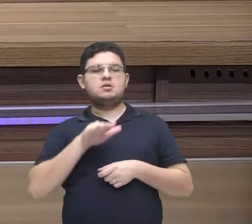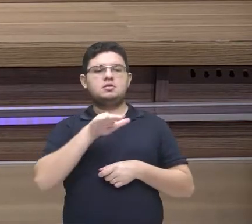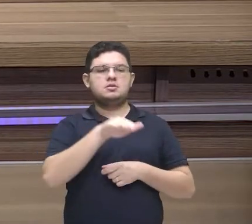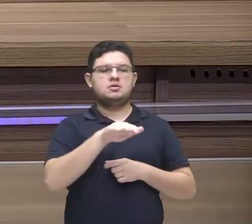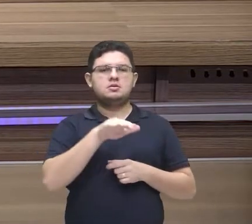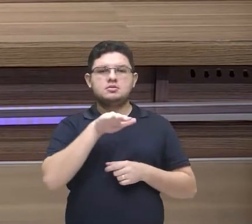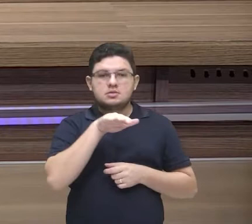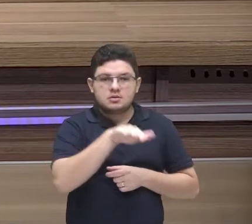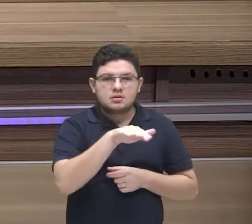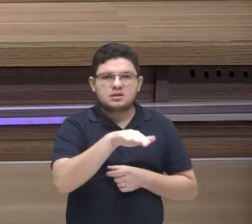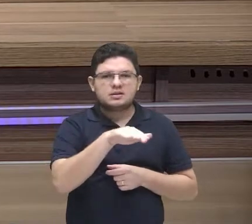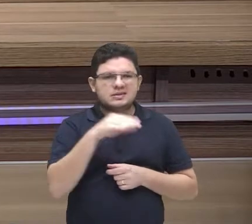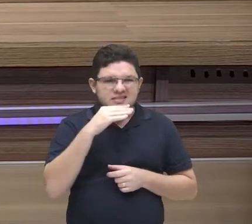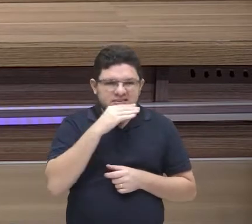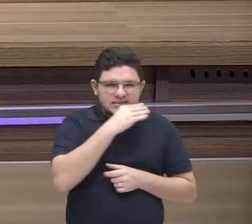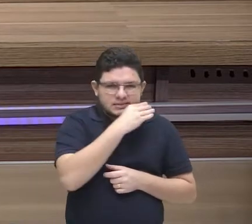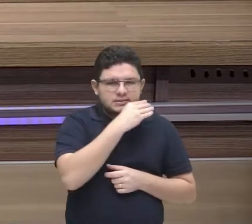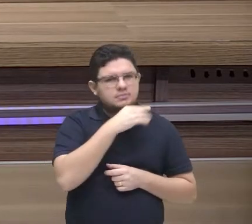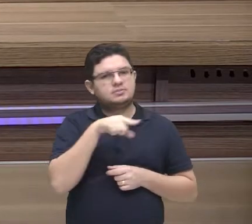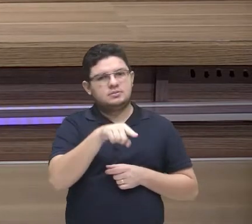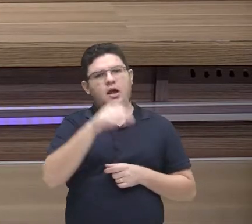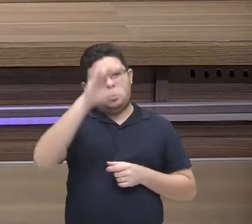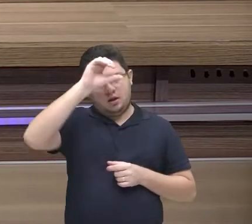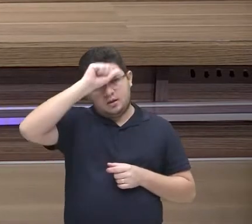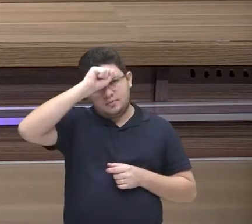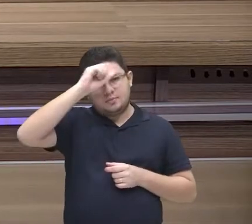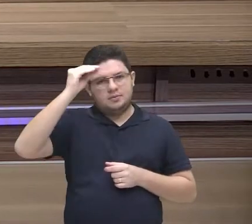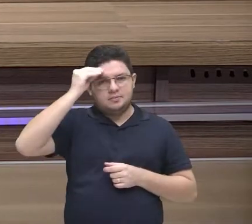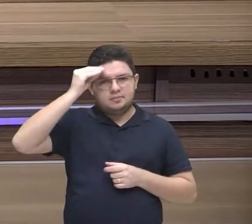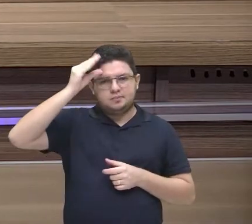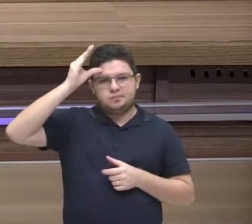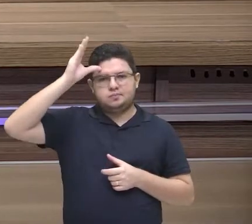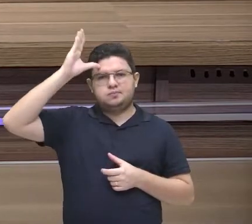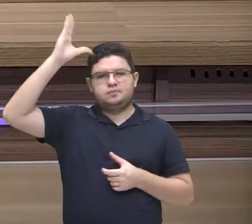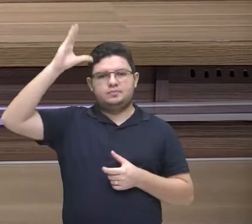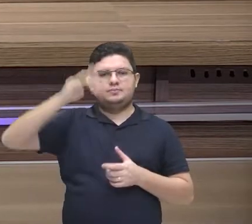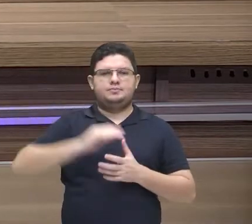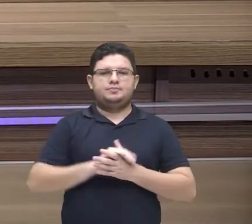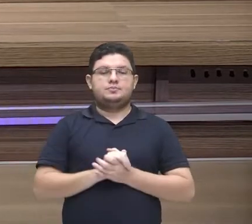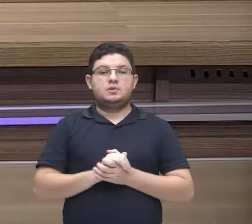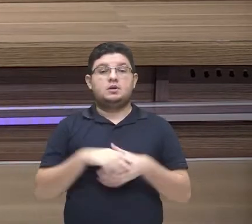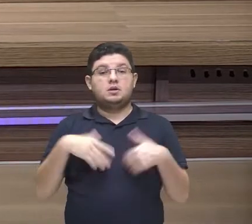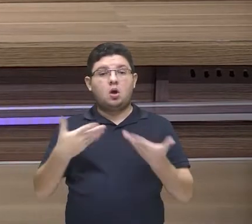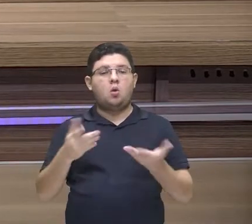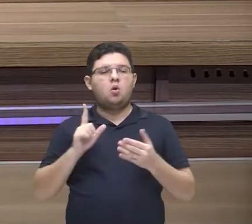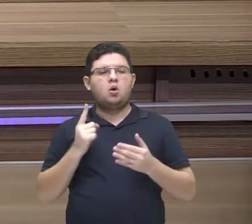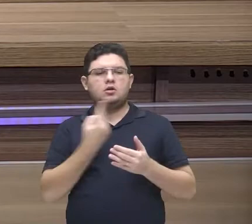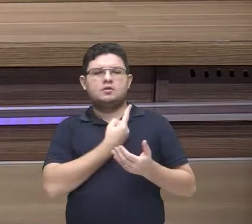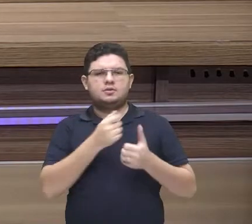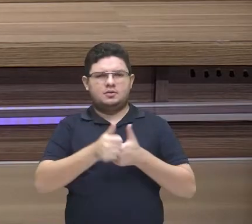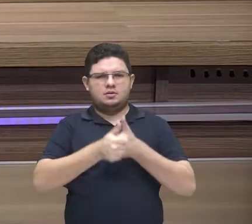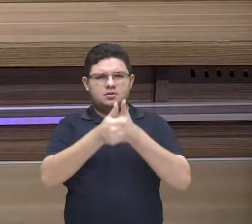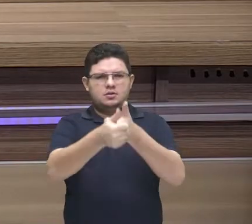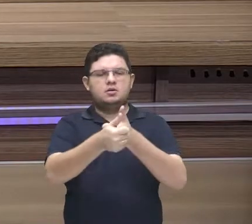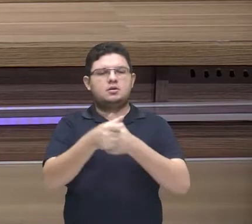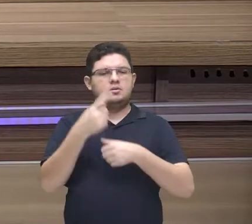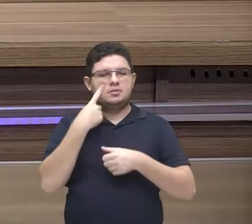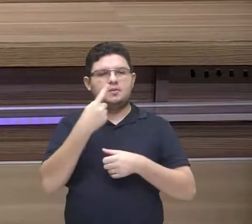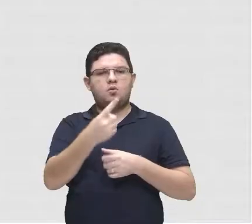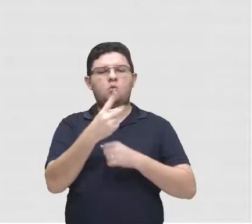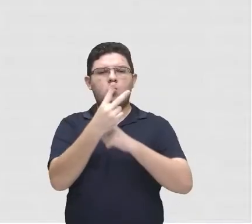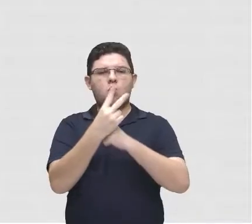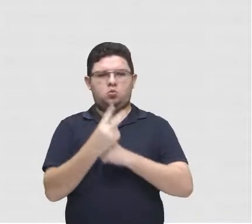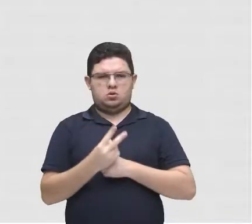descoberta da criança, e a gente está aqui acompanhando, o que a gente precisa ver? o autocuidado. Então, ela